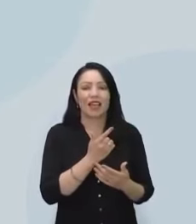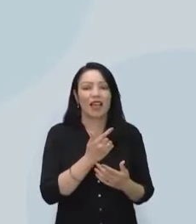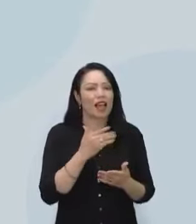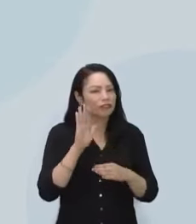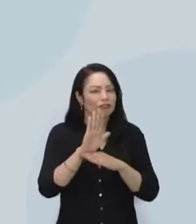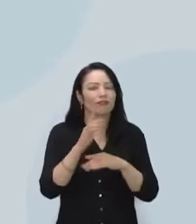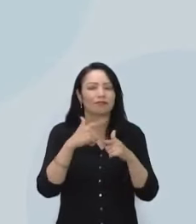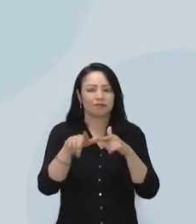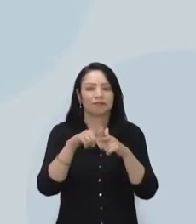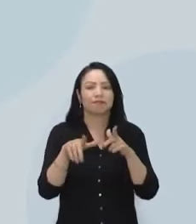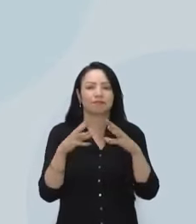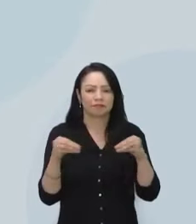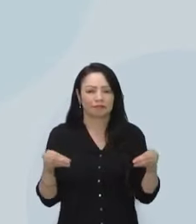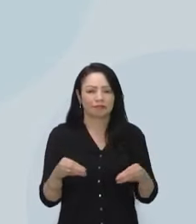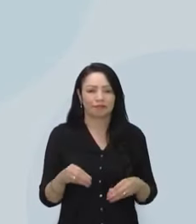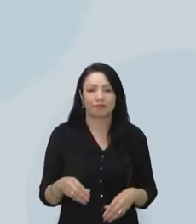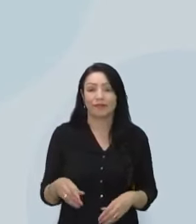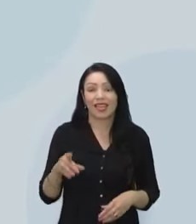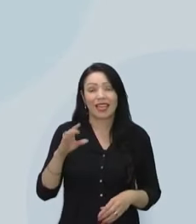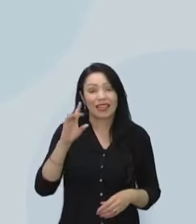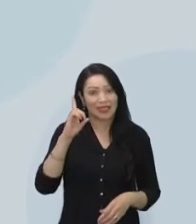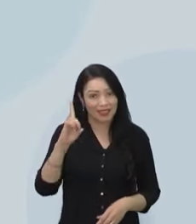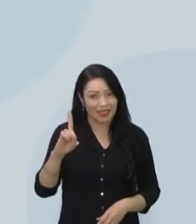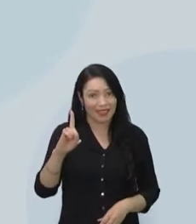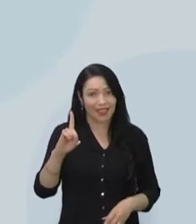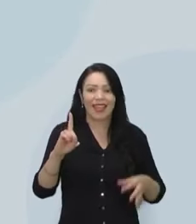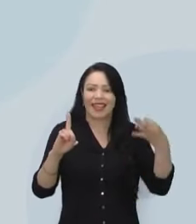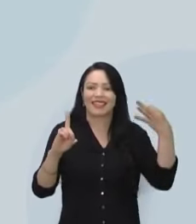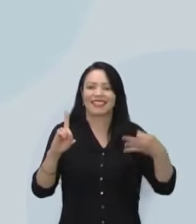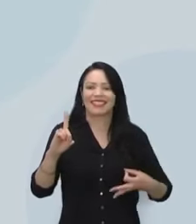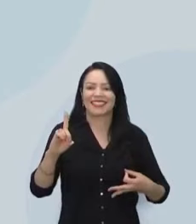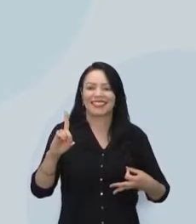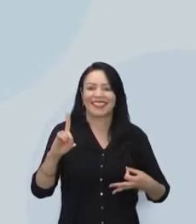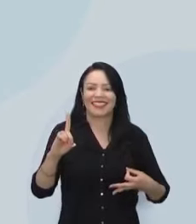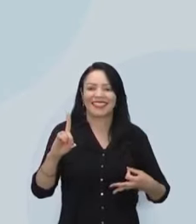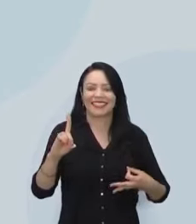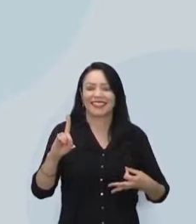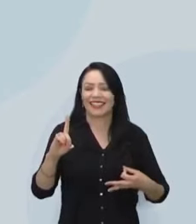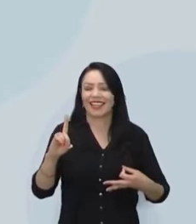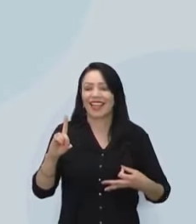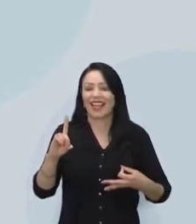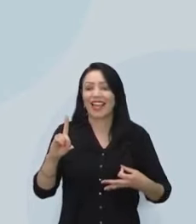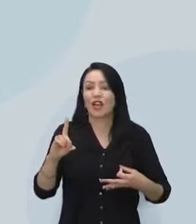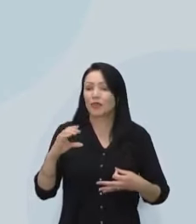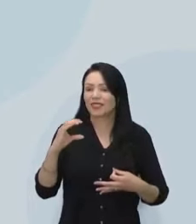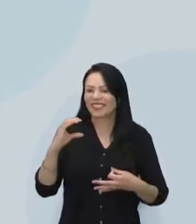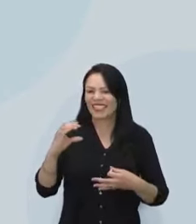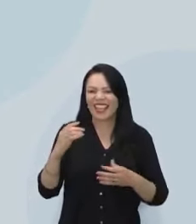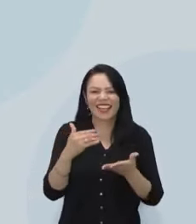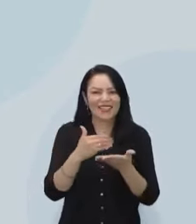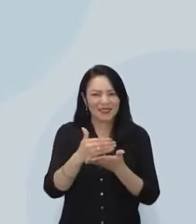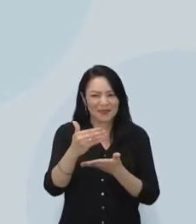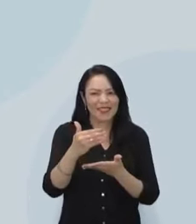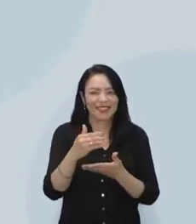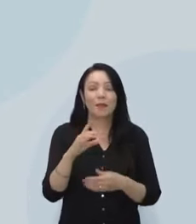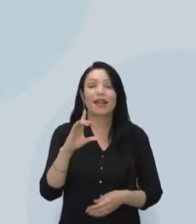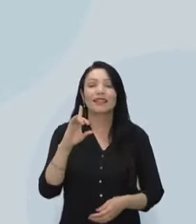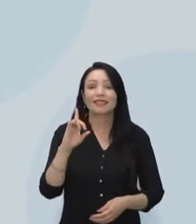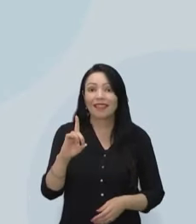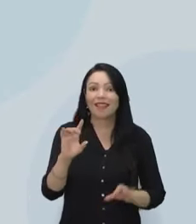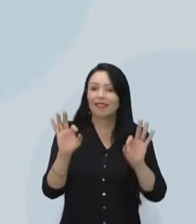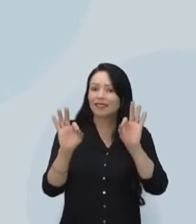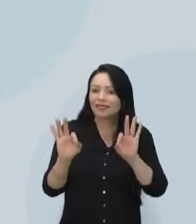o conflito. Então vamos lá, a alternativa D é a correta, tá? Então a C foi o início da estratégia e a D foi a que